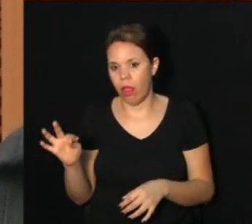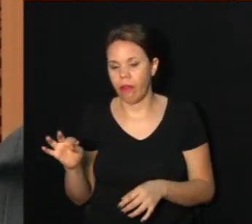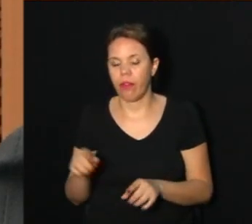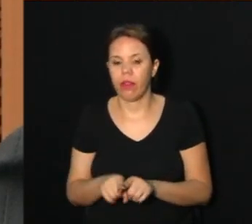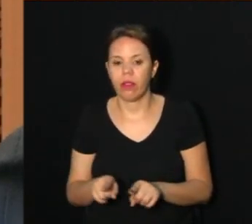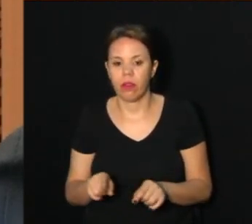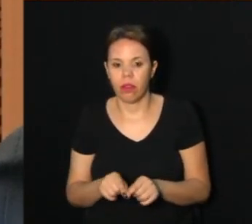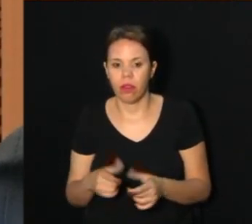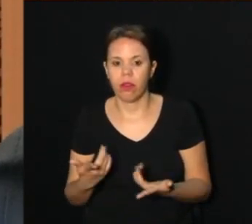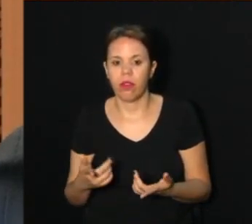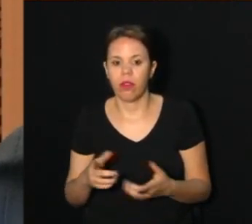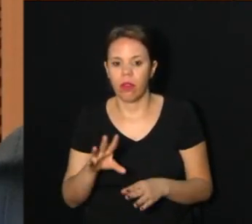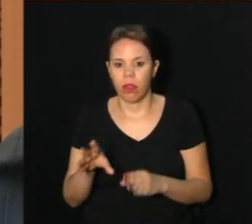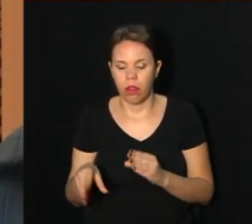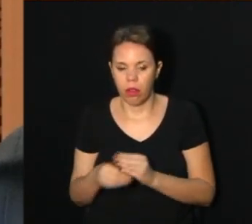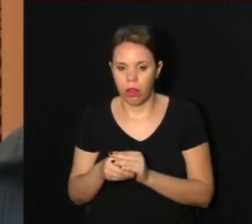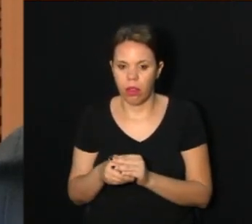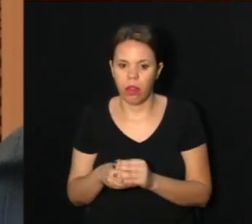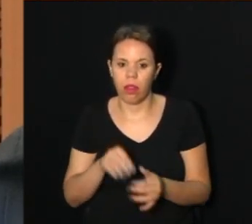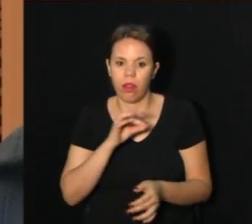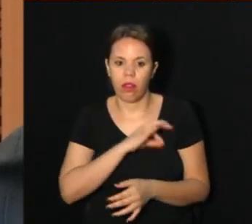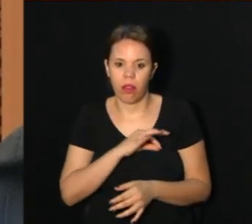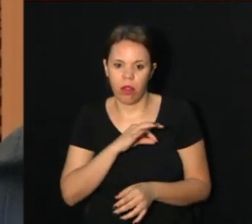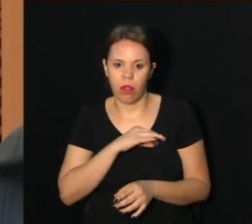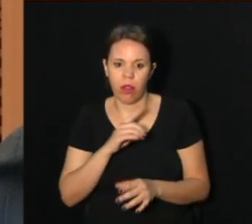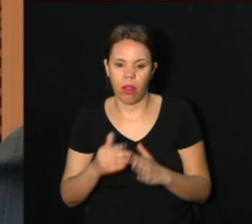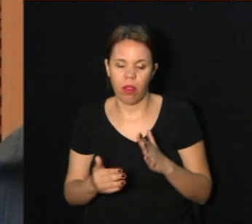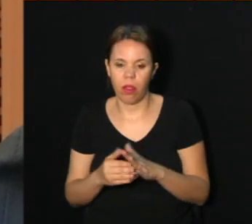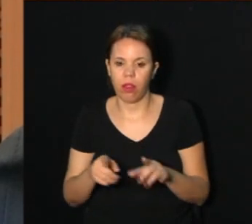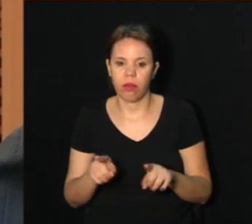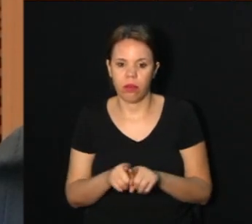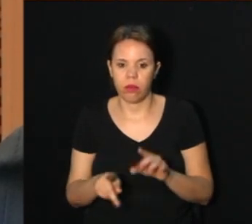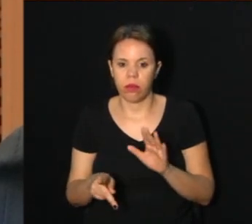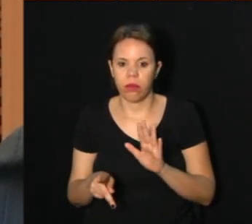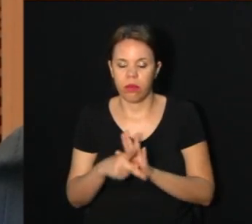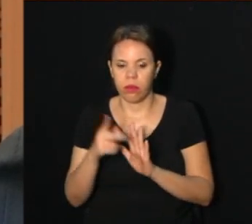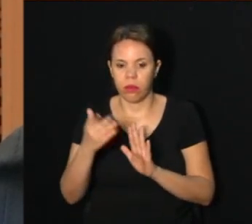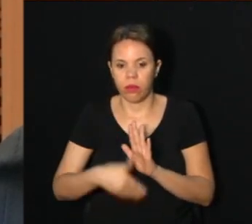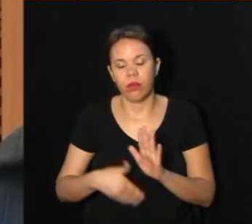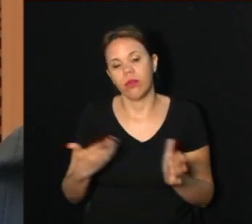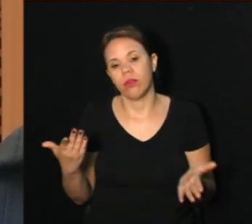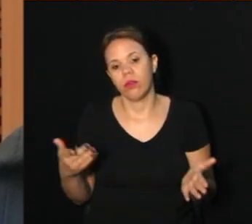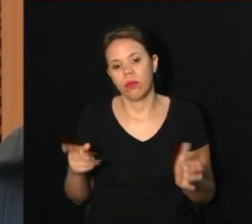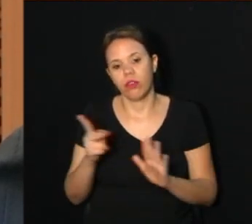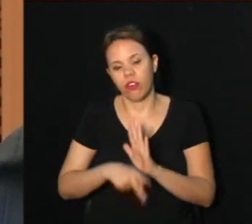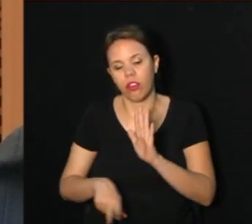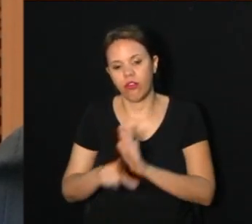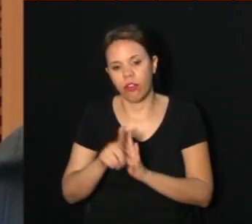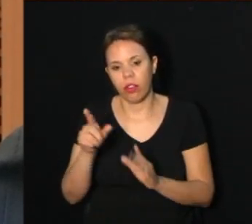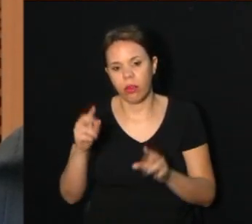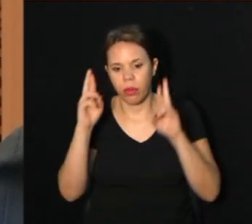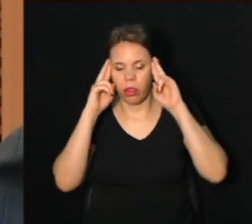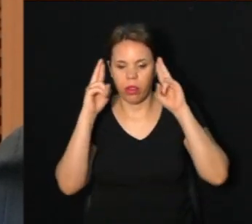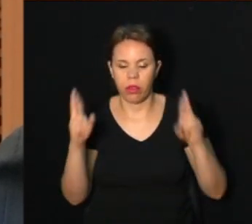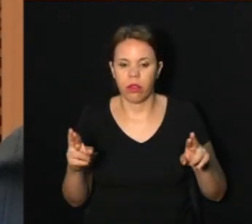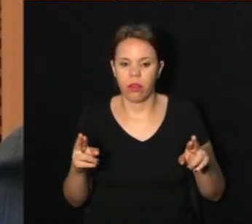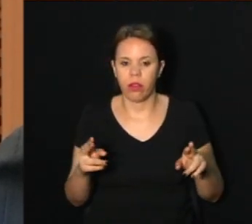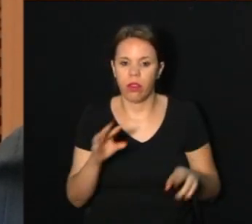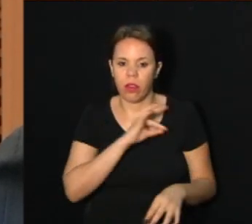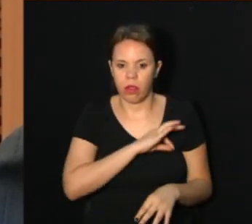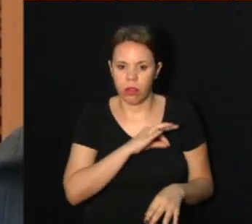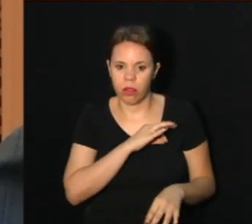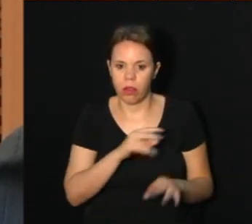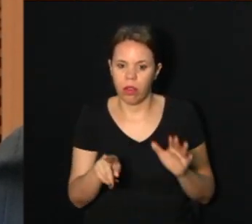sucumbenciais integram o teto remuneratório. Portanto, consta expressamente do projeto de lei o respeito ao teto remuneratório,